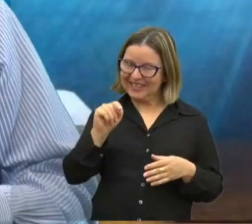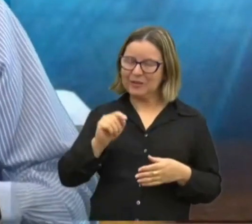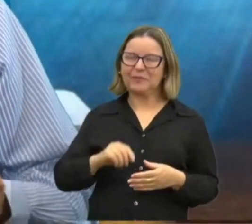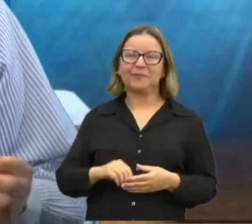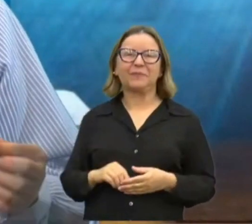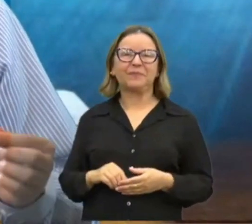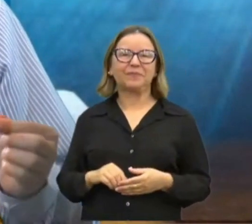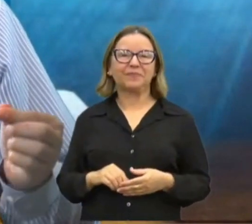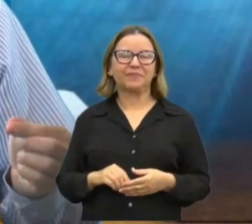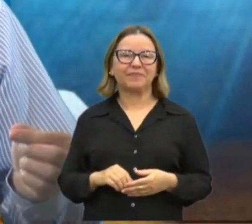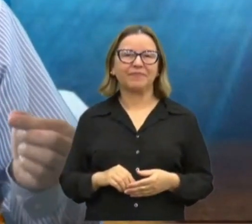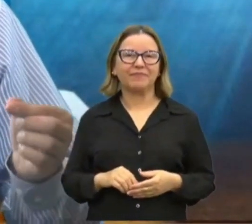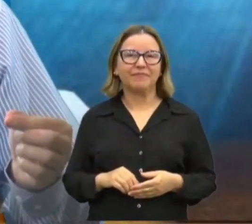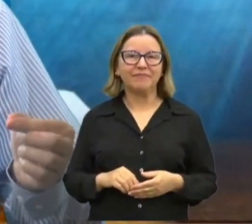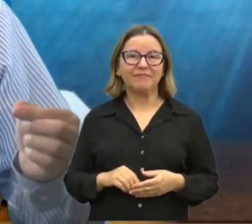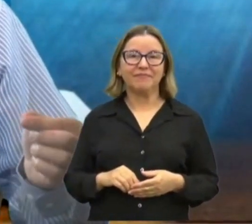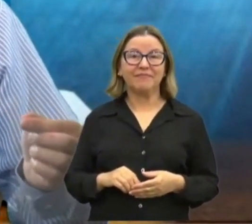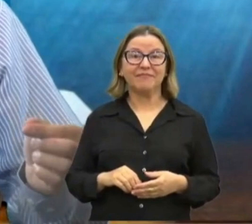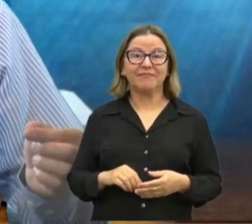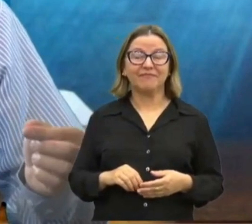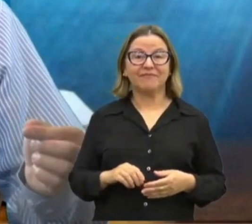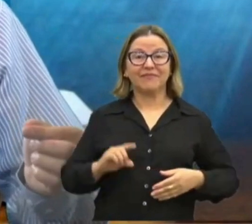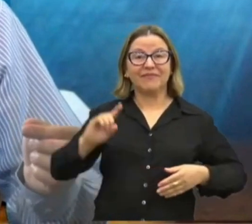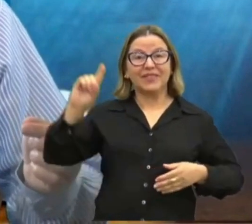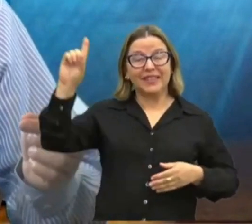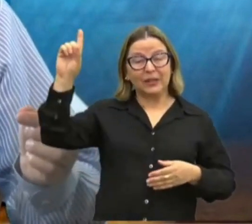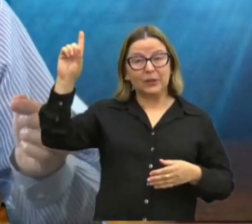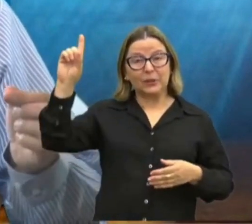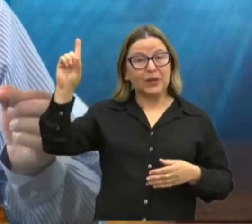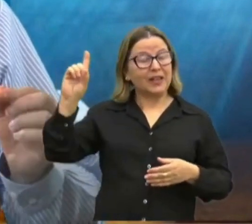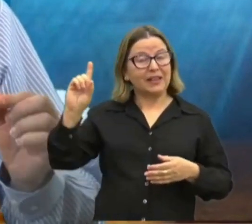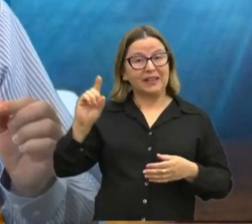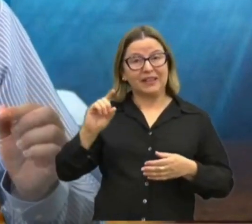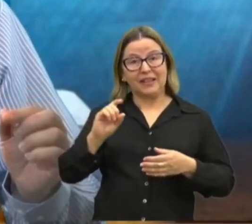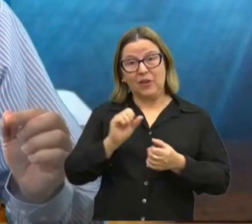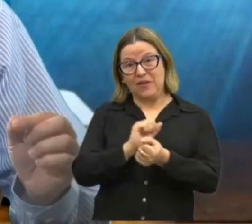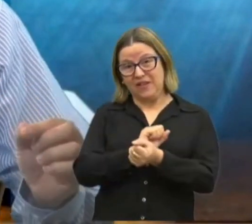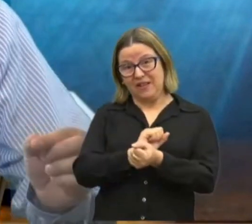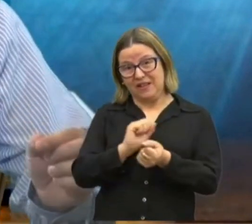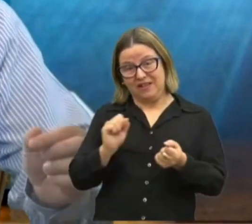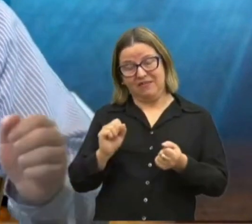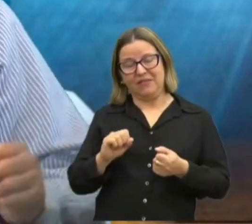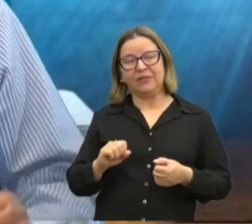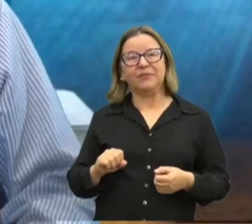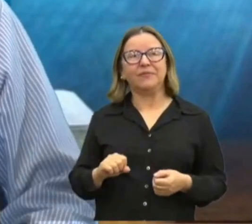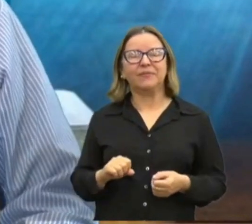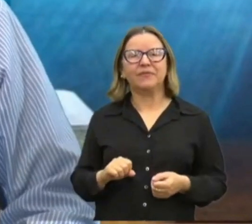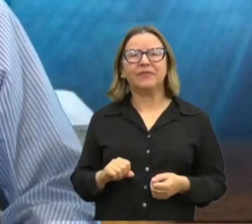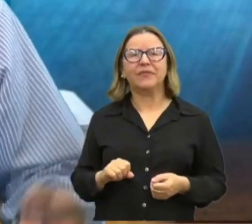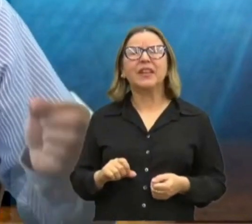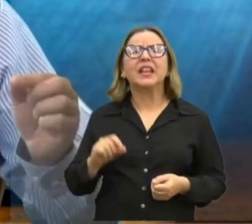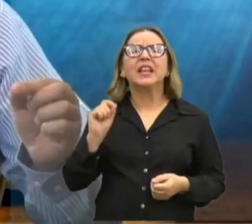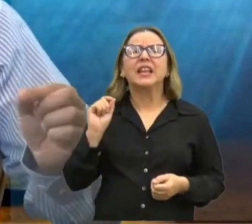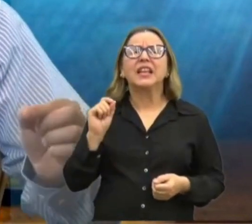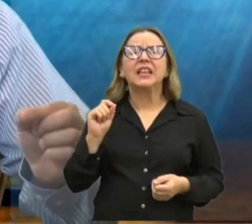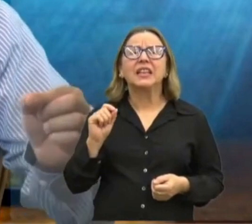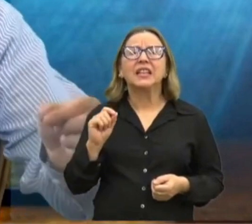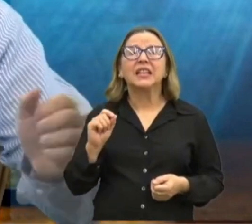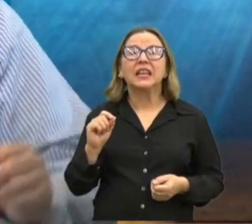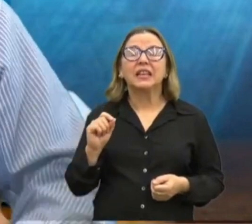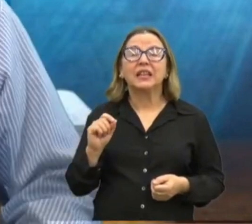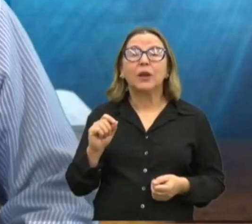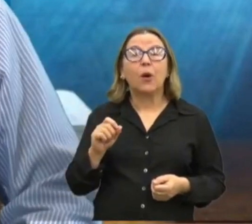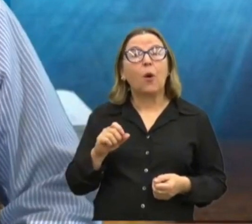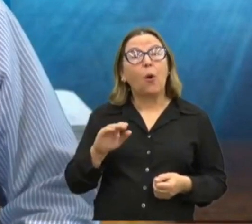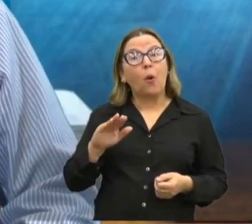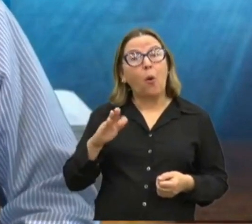que aquele que não poupou. Então, quem crucificou, ou por ordem de quem